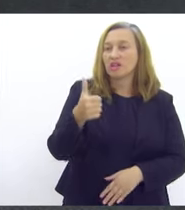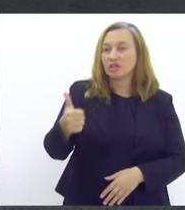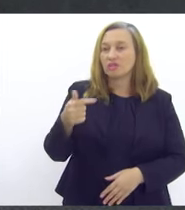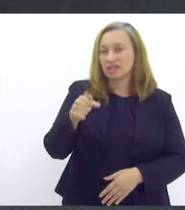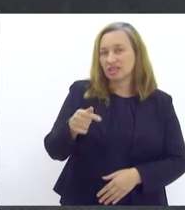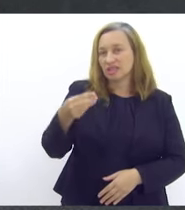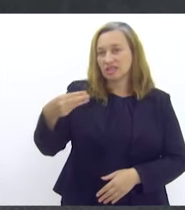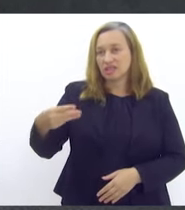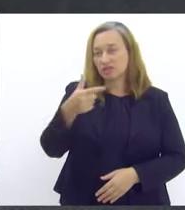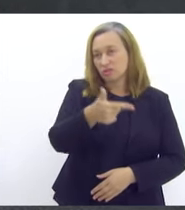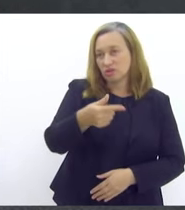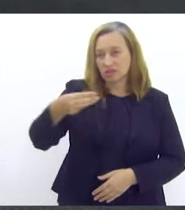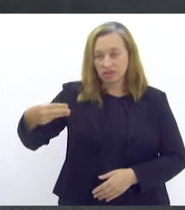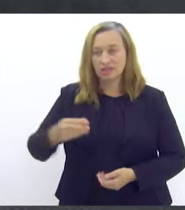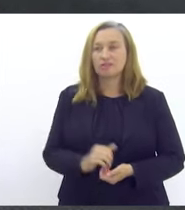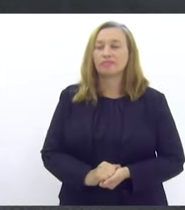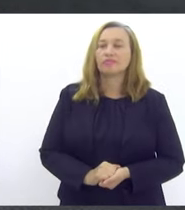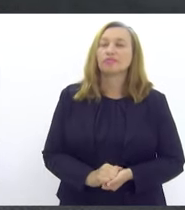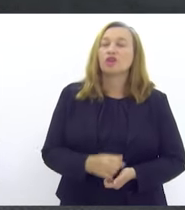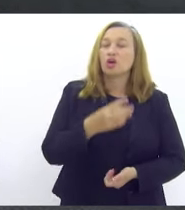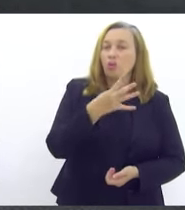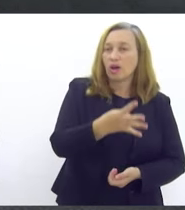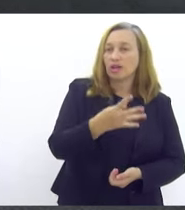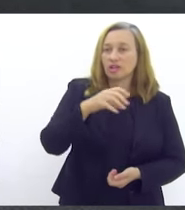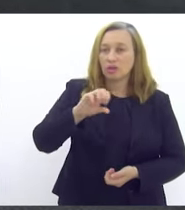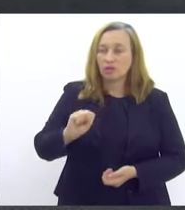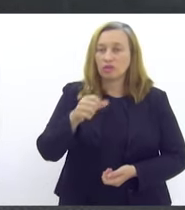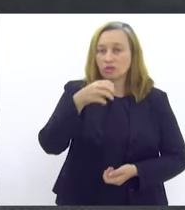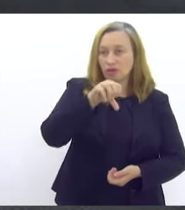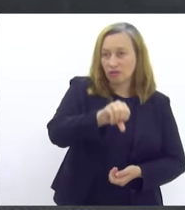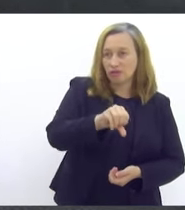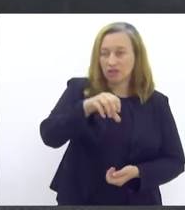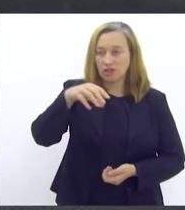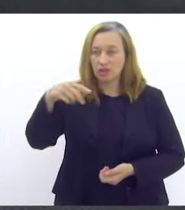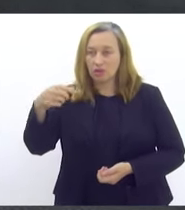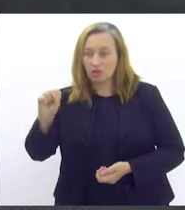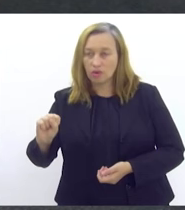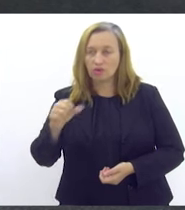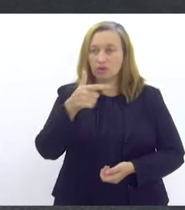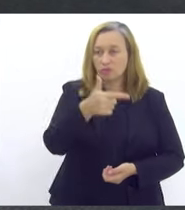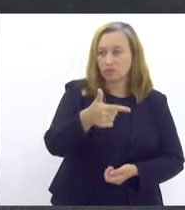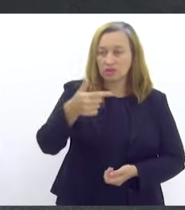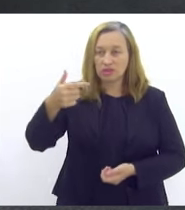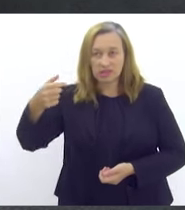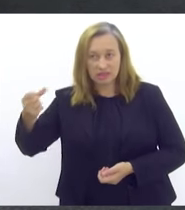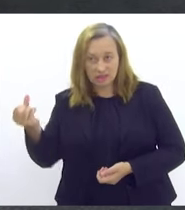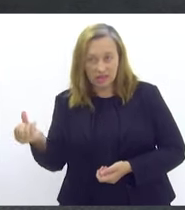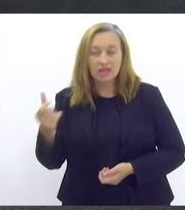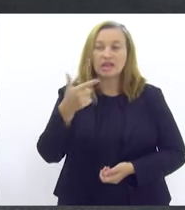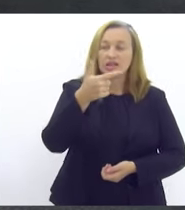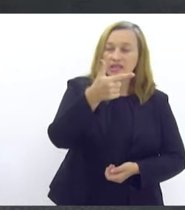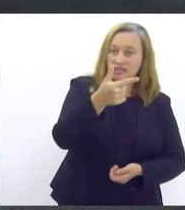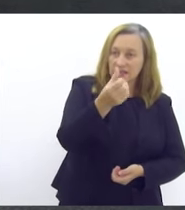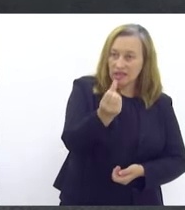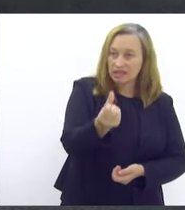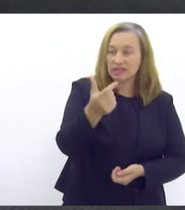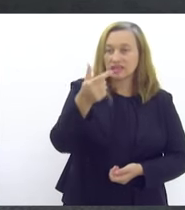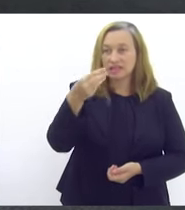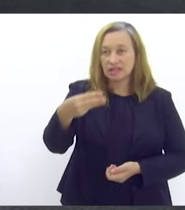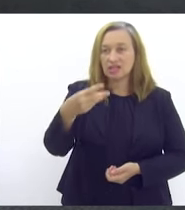4173 de 2013, a 4892 de 2006, a